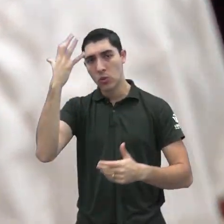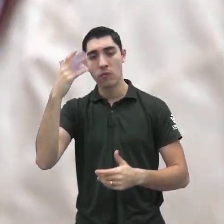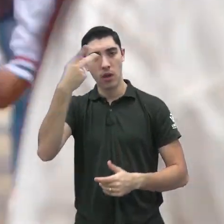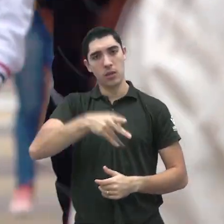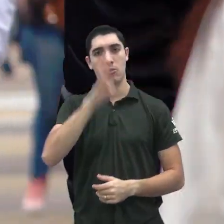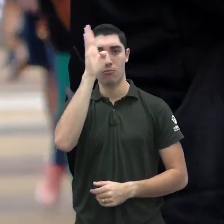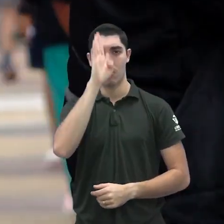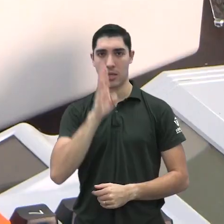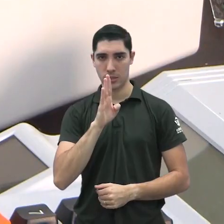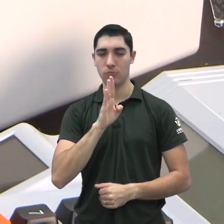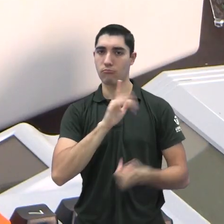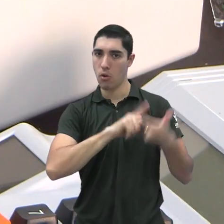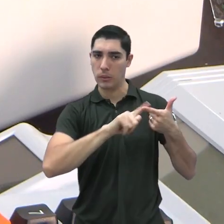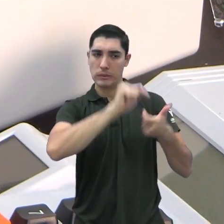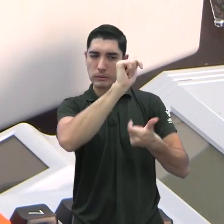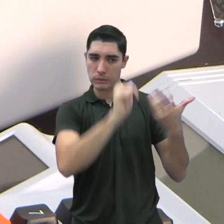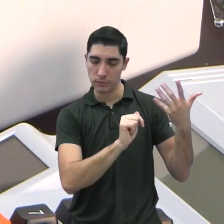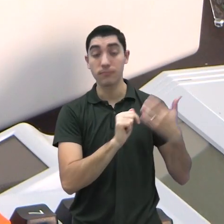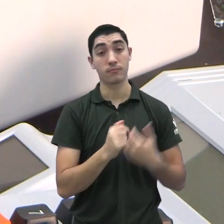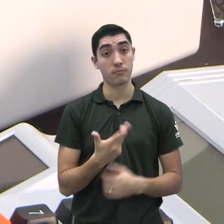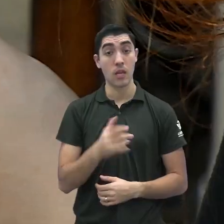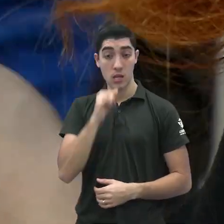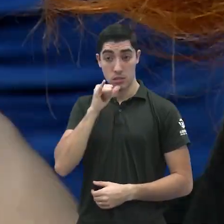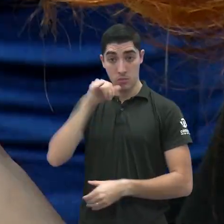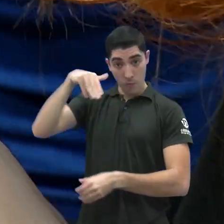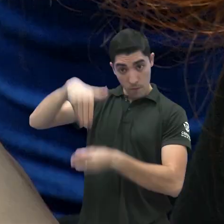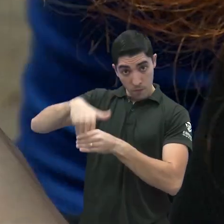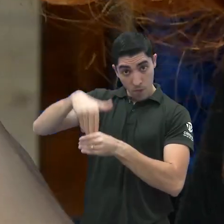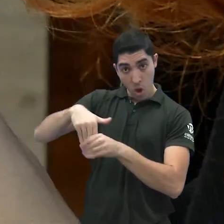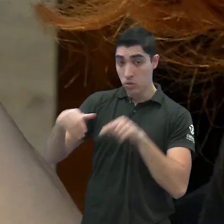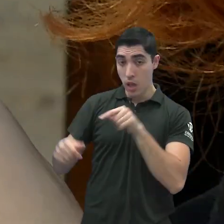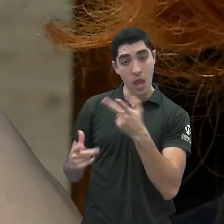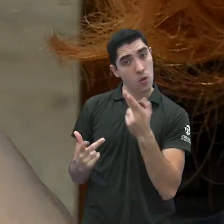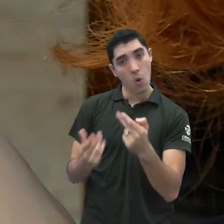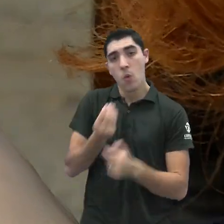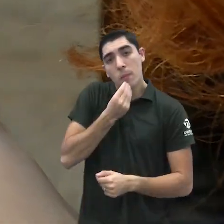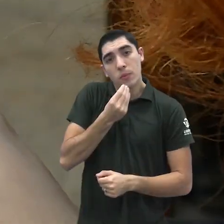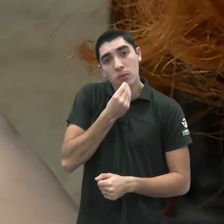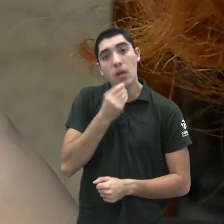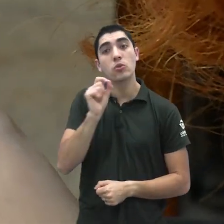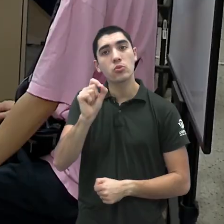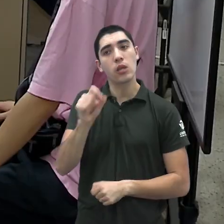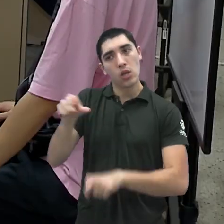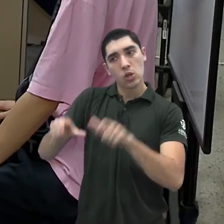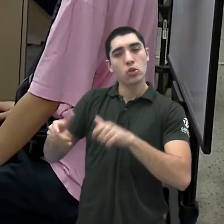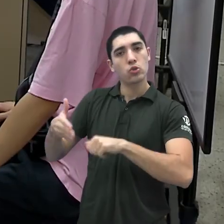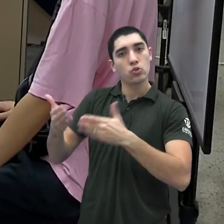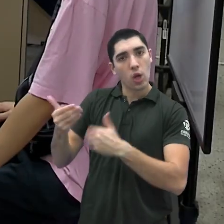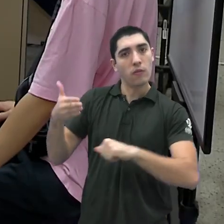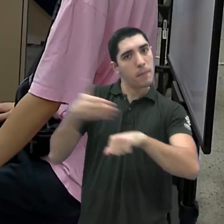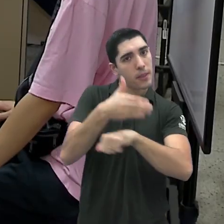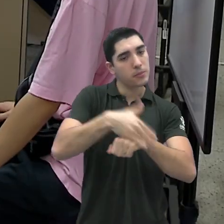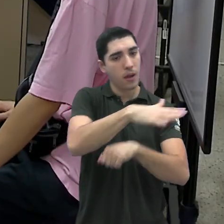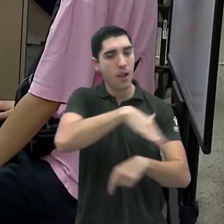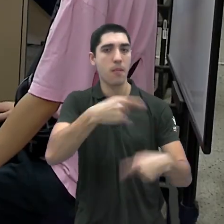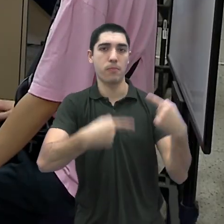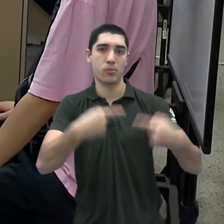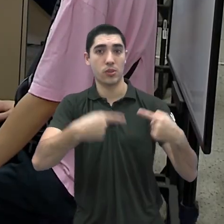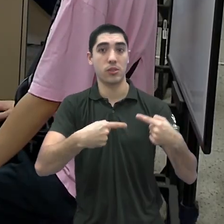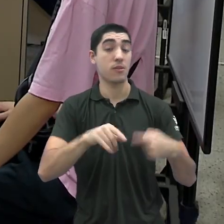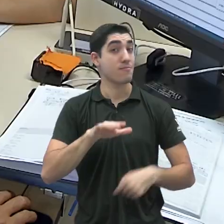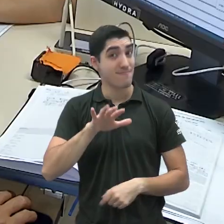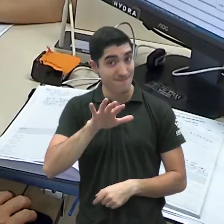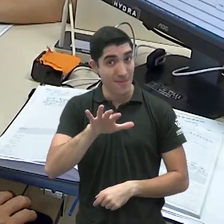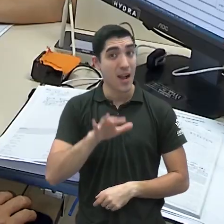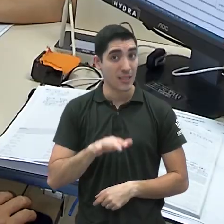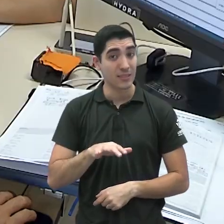futuro do país. O voto, por exemplo, é uma das diversas possibilidades de participação política dos